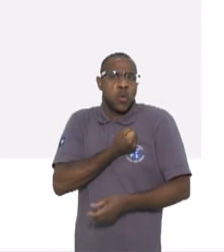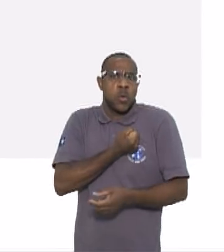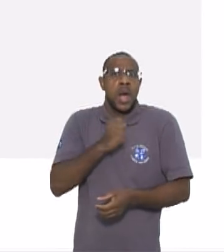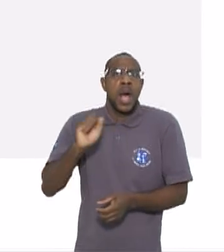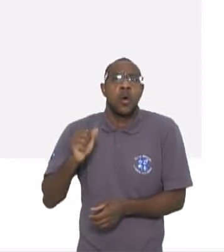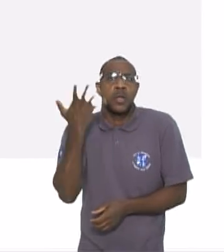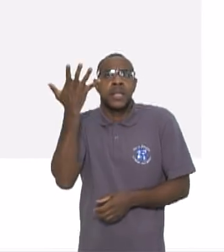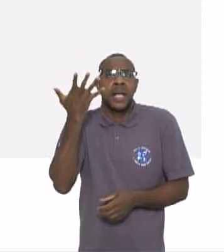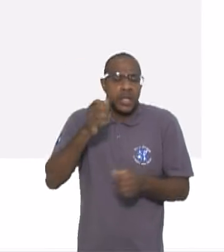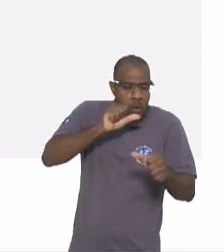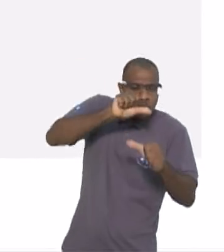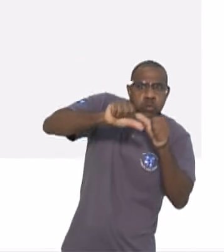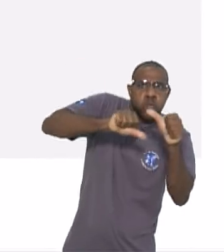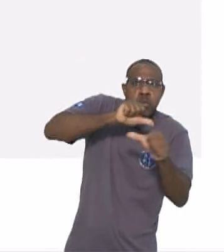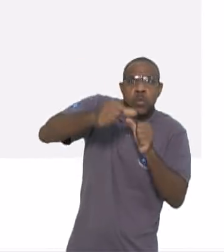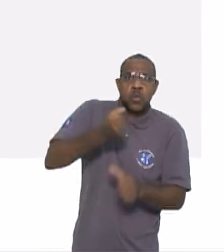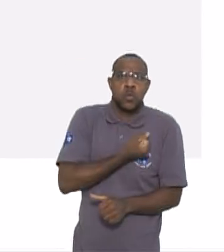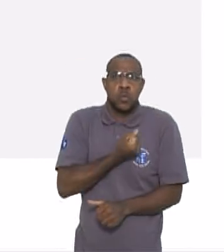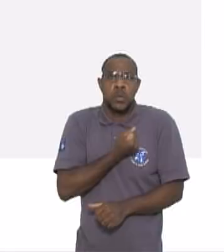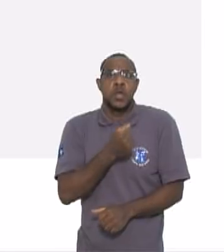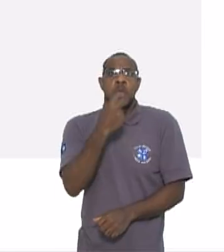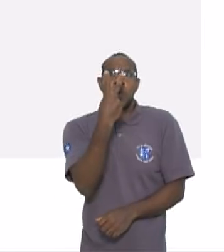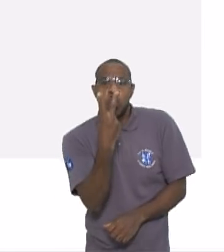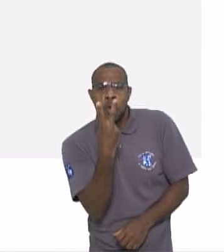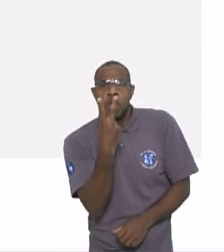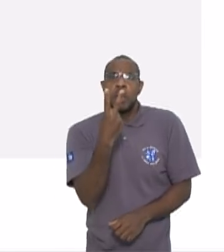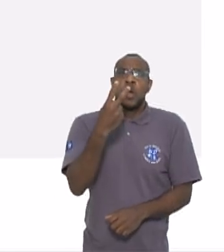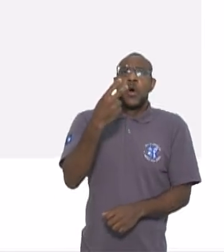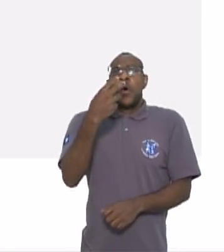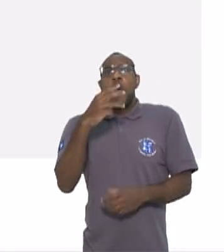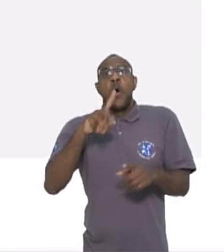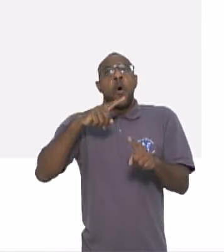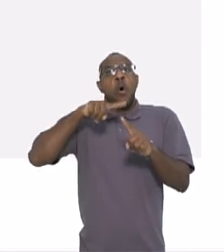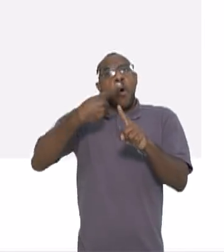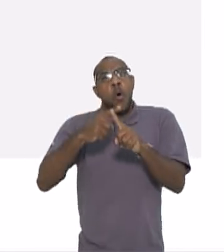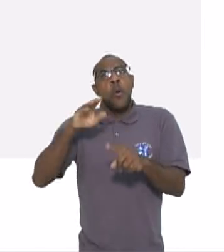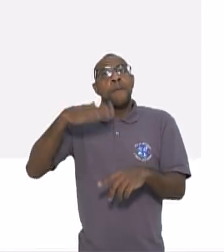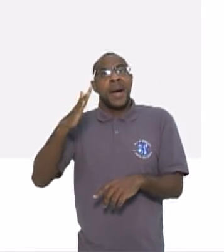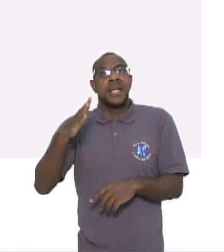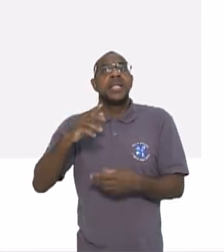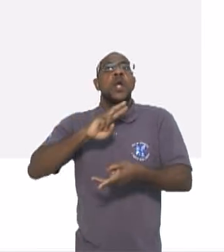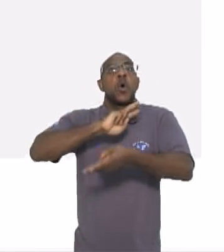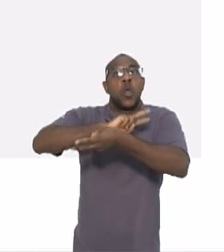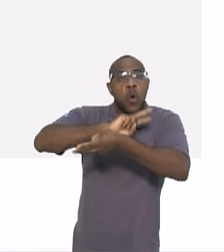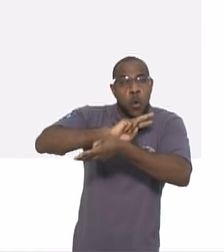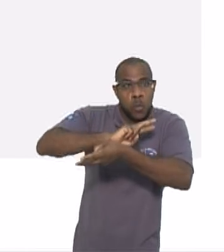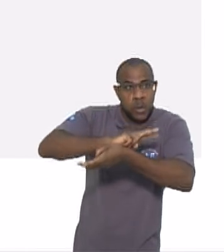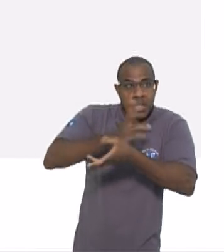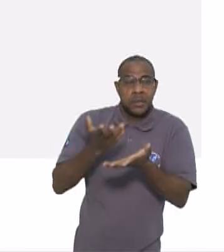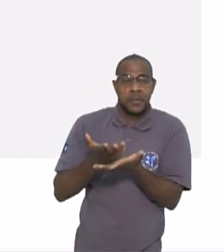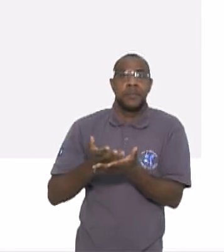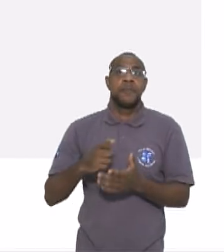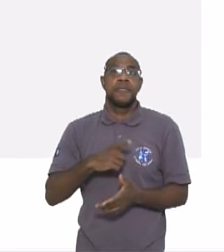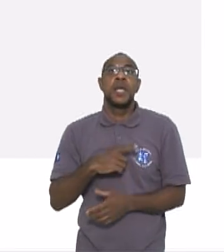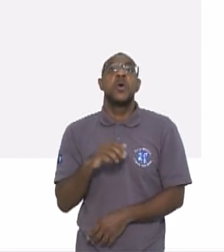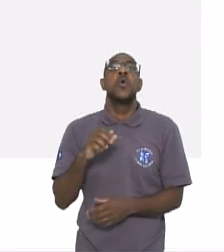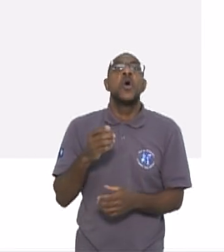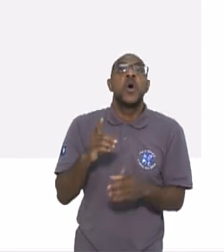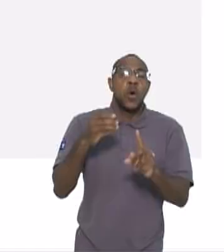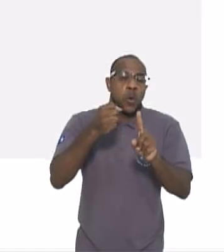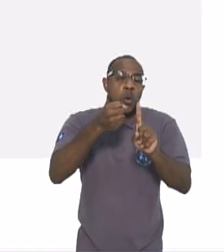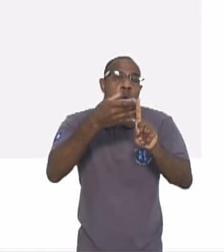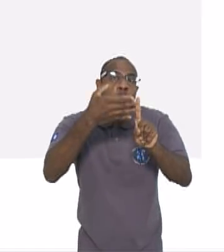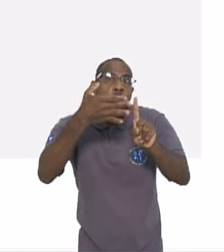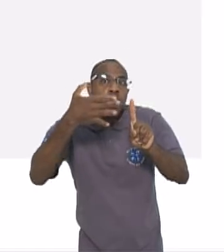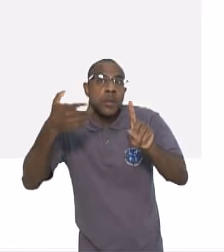em alterações no número de um ou mais pares de cromossomos. Um exemplo de aneuploidia é a síndrome de Turner, em que o indivíduo